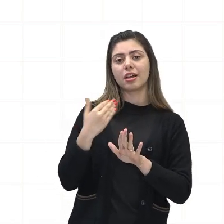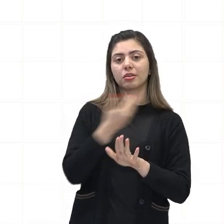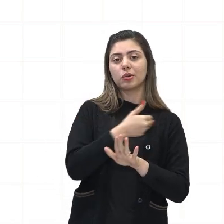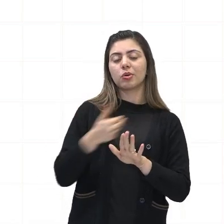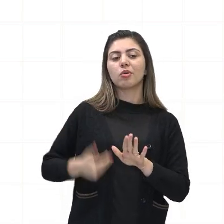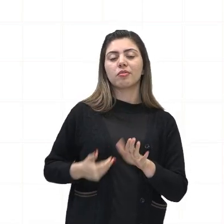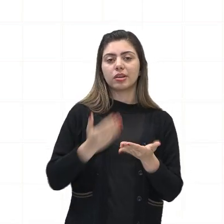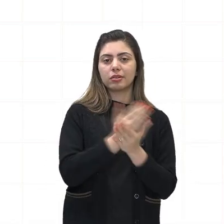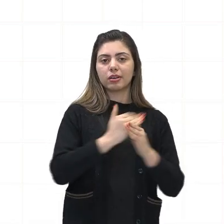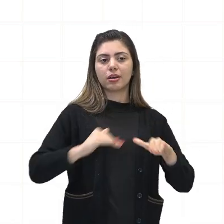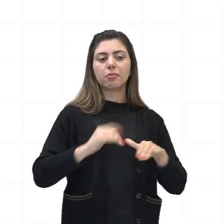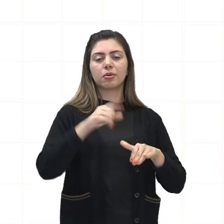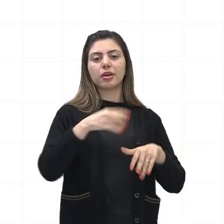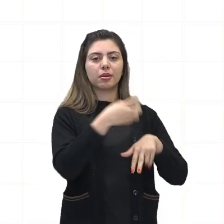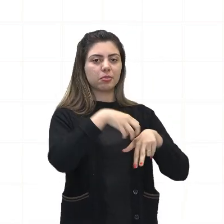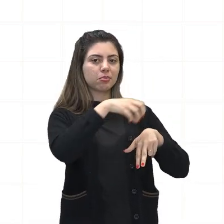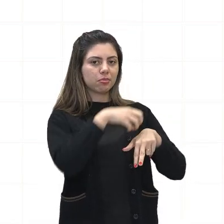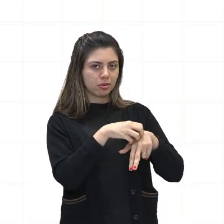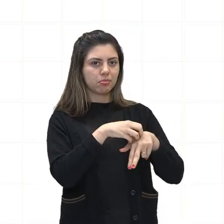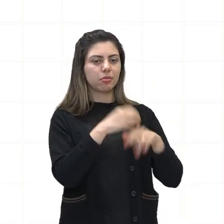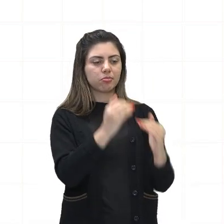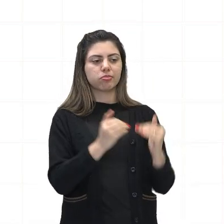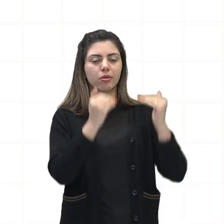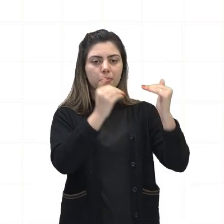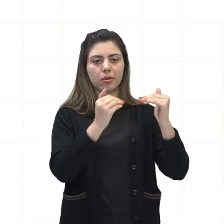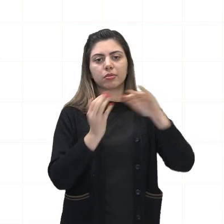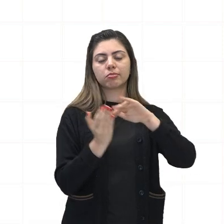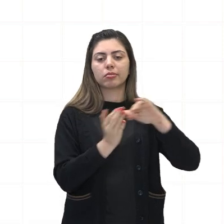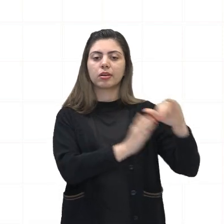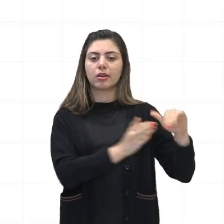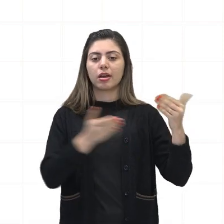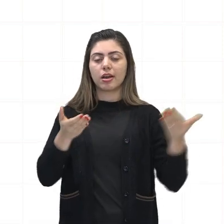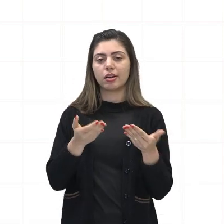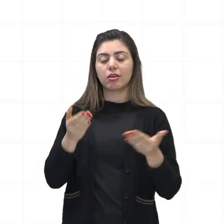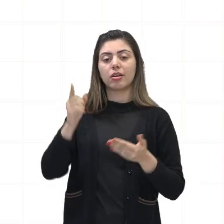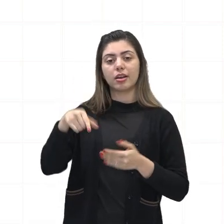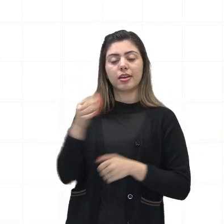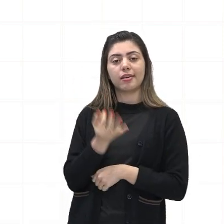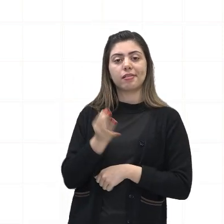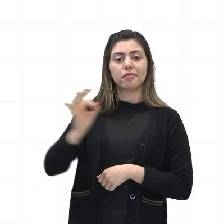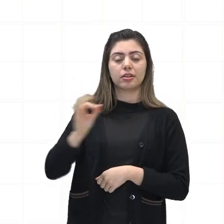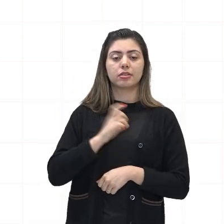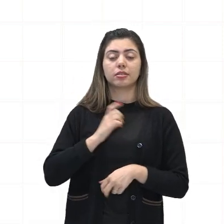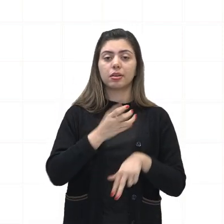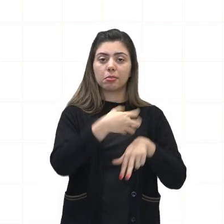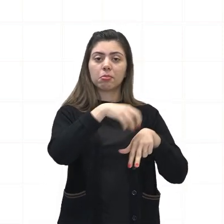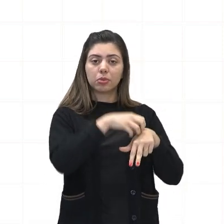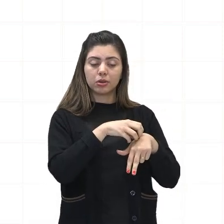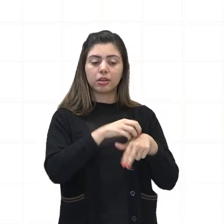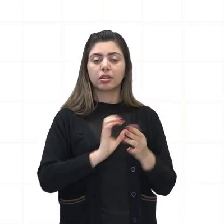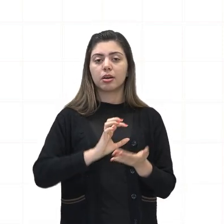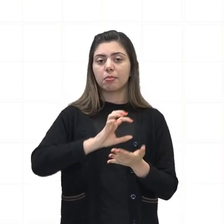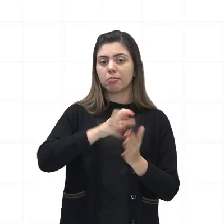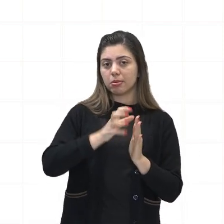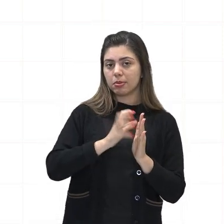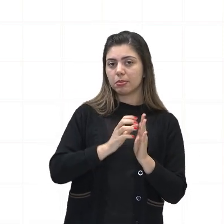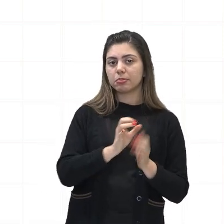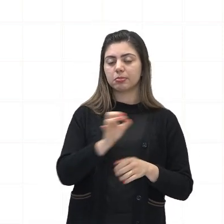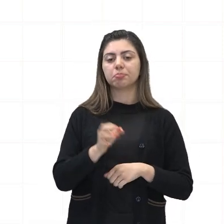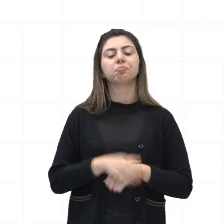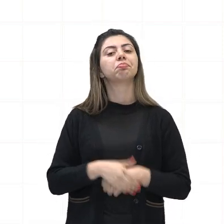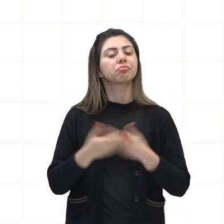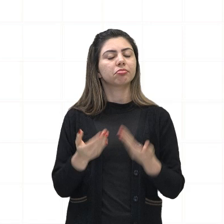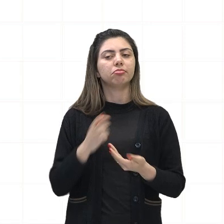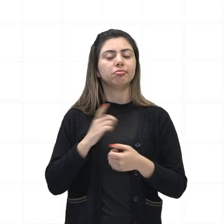uma monarquia absolutista, e a instituição da França como o quê? Como uma monarquia parlamentarista. Além da